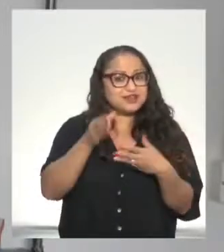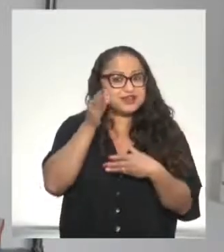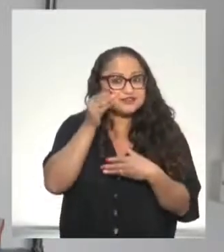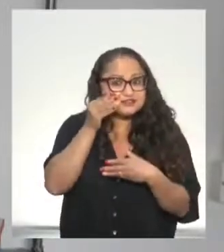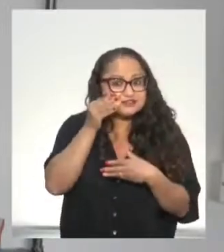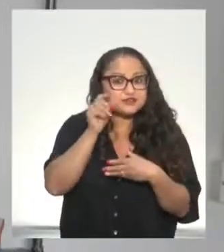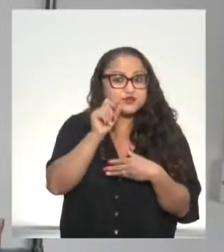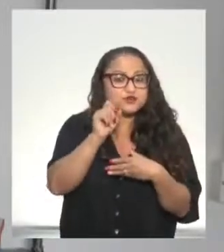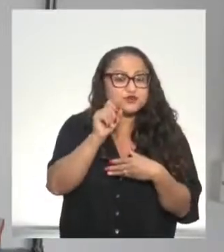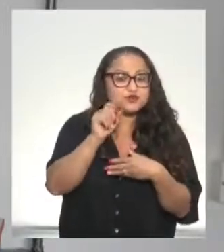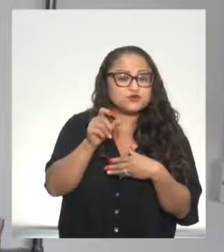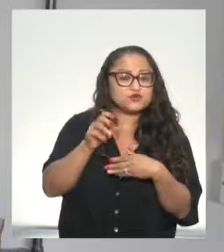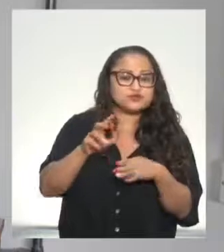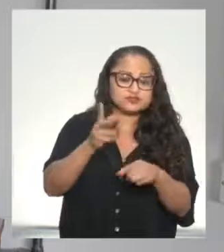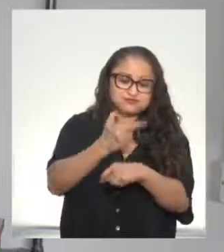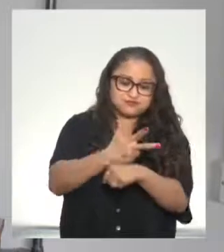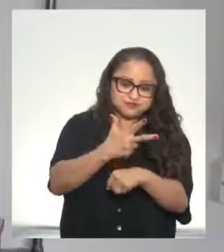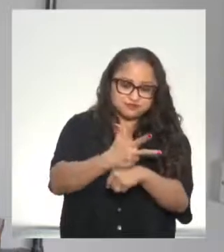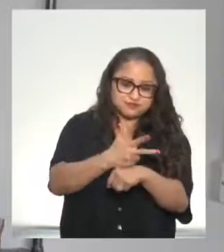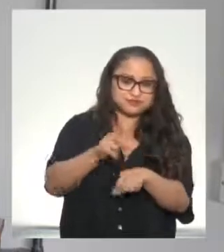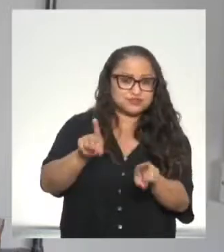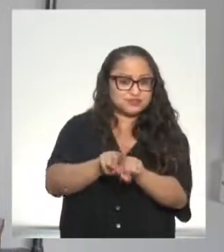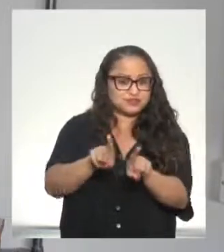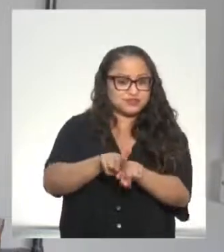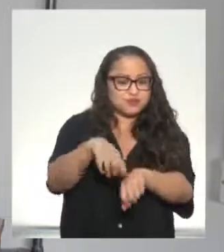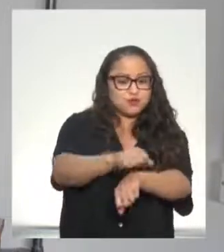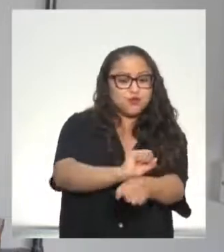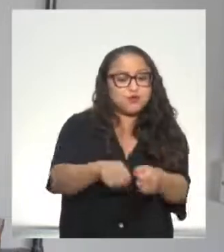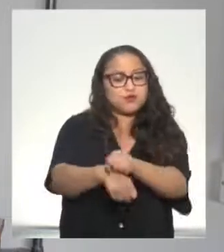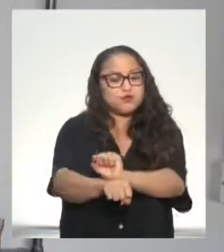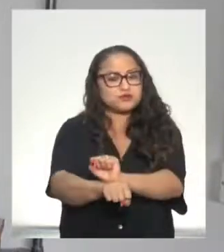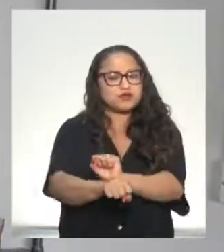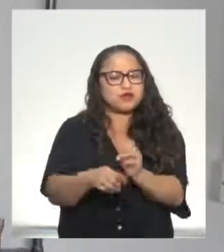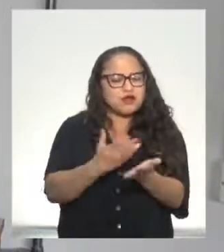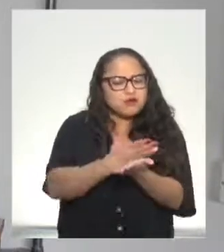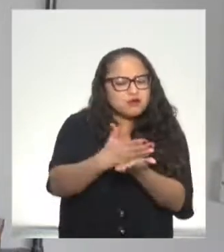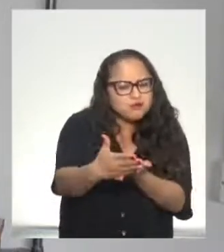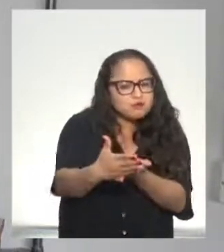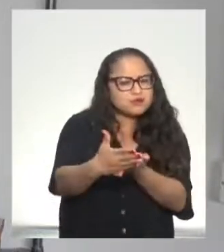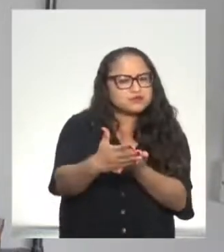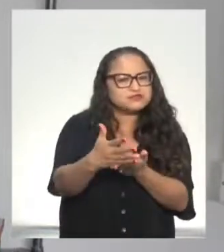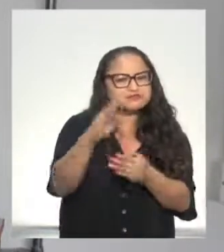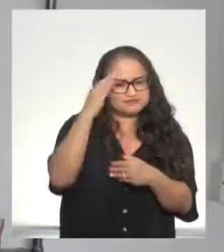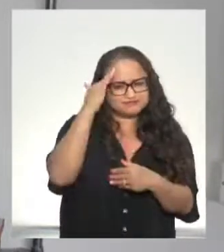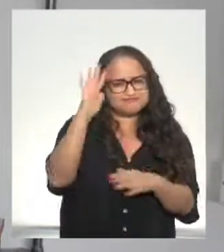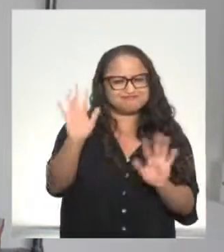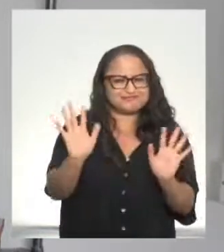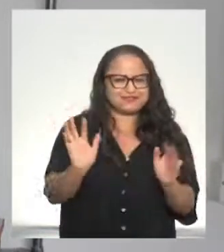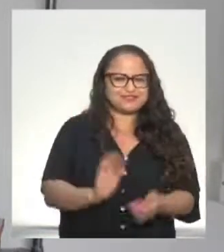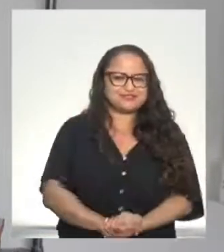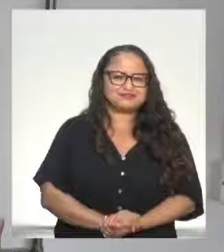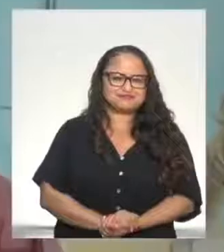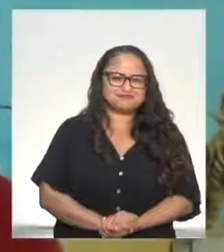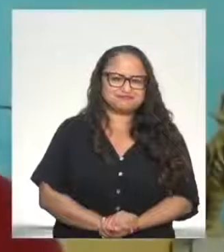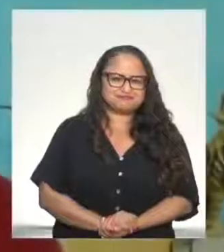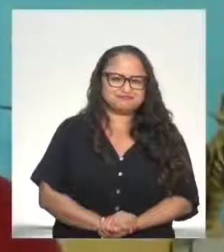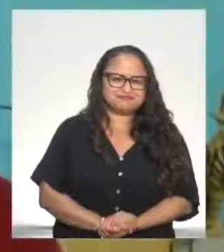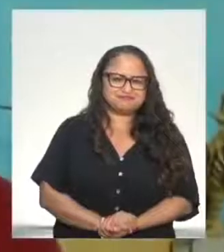outros vídeos do programa Mão na Massa e aguardem e acompanhem porque tem muita coisa legal por vir. Até mais!